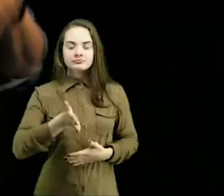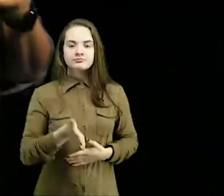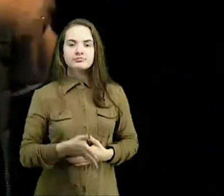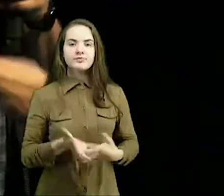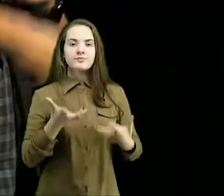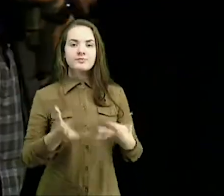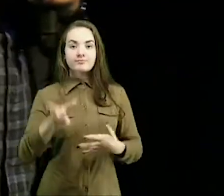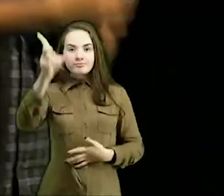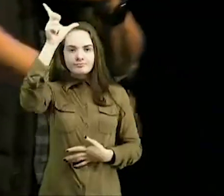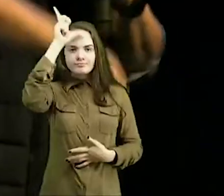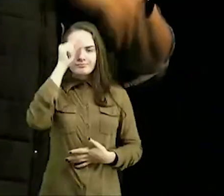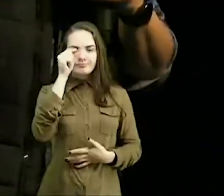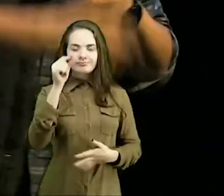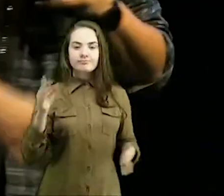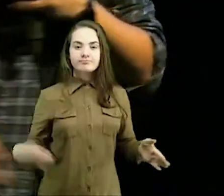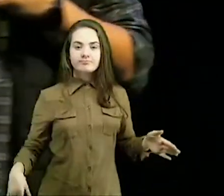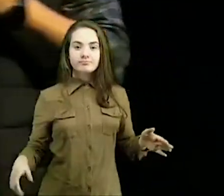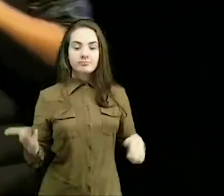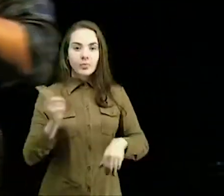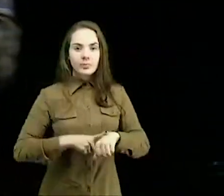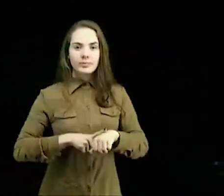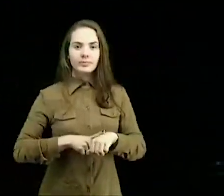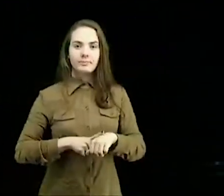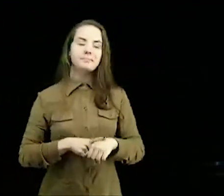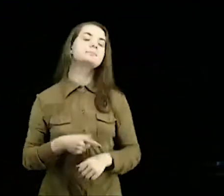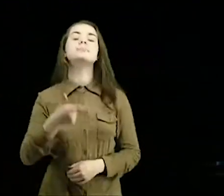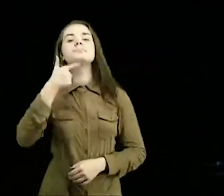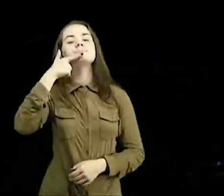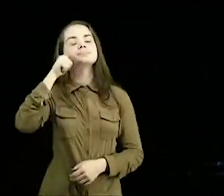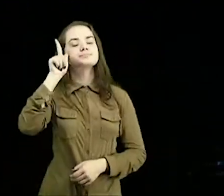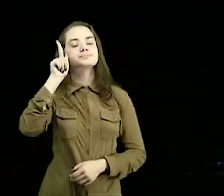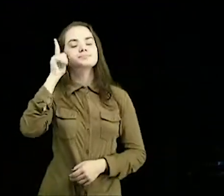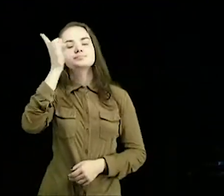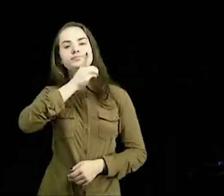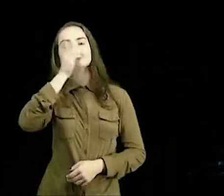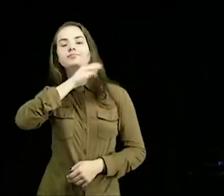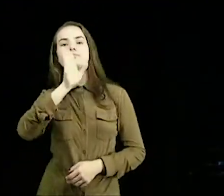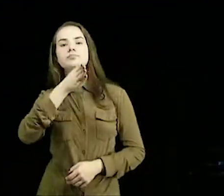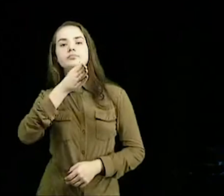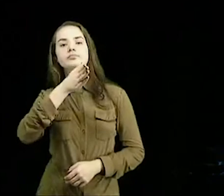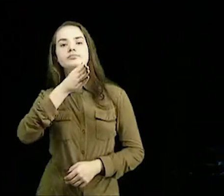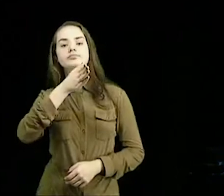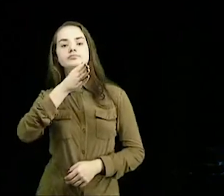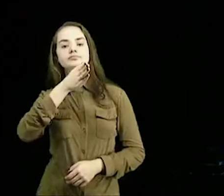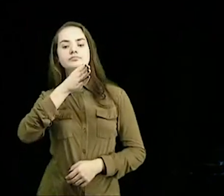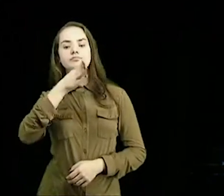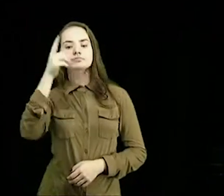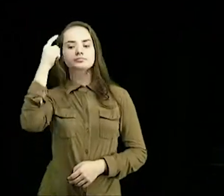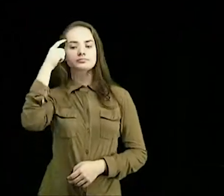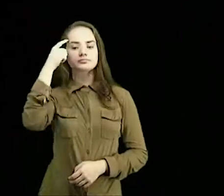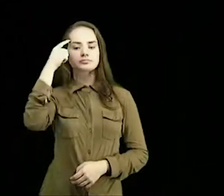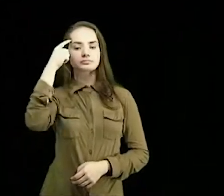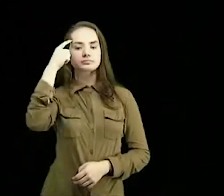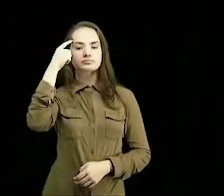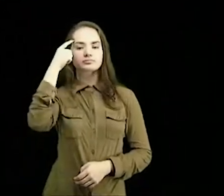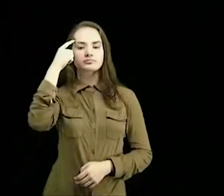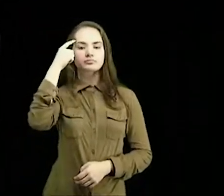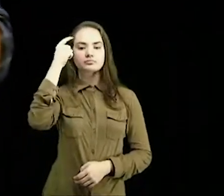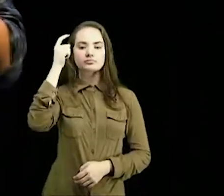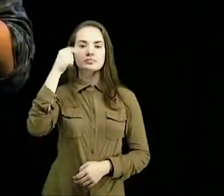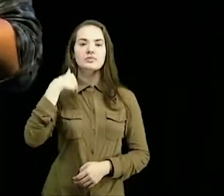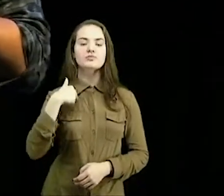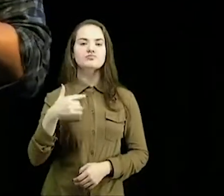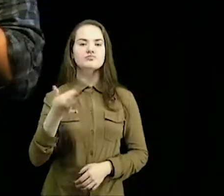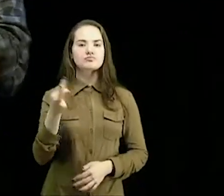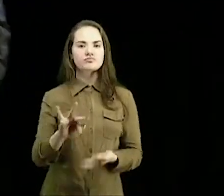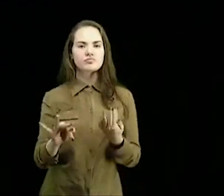alívio imediato. Eu ontem, domingo já. Gente, pensa um cara que está com uma dor